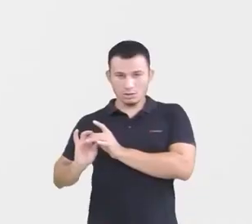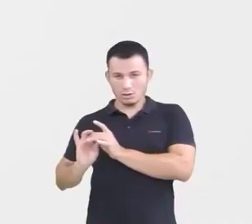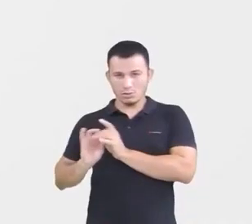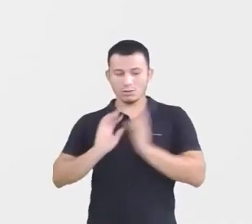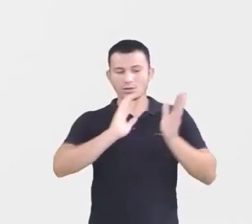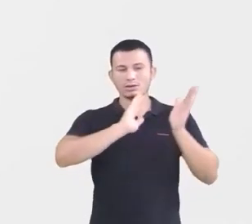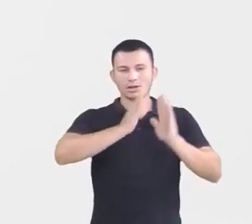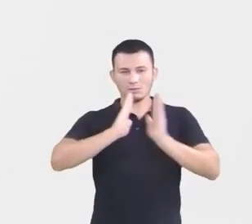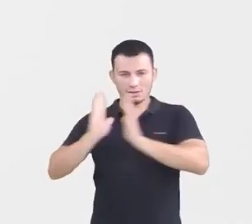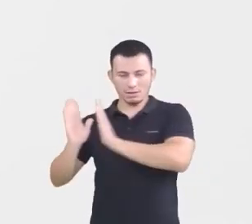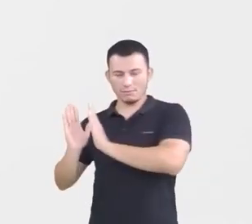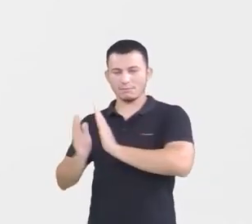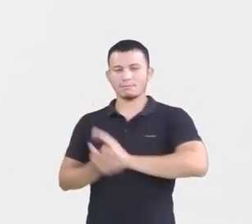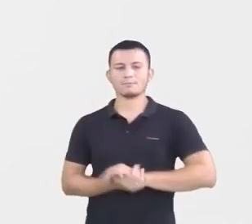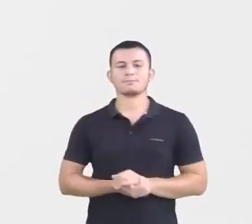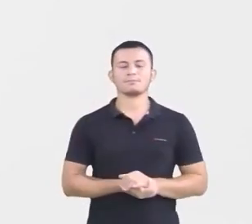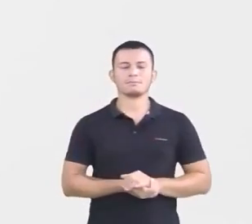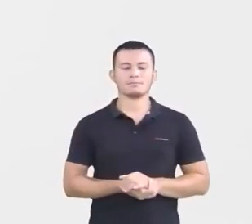sequencial.